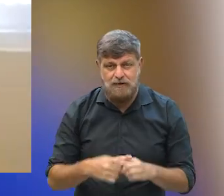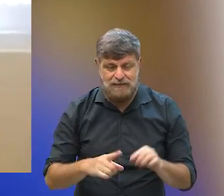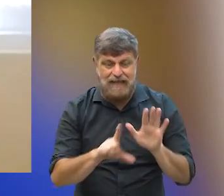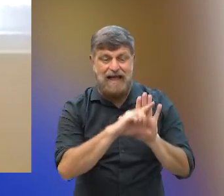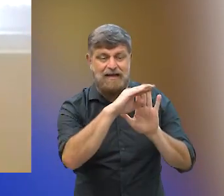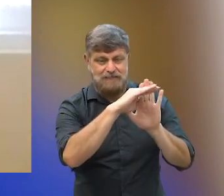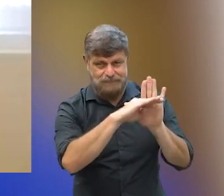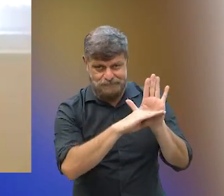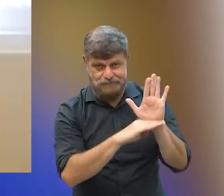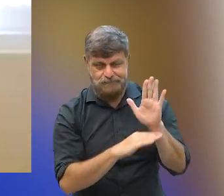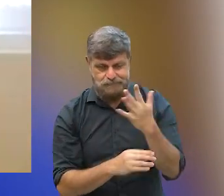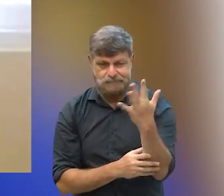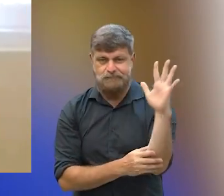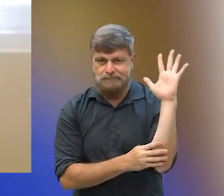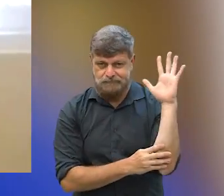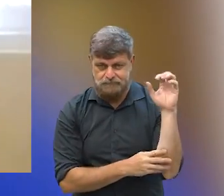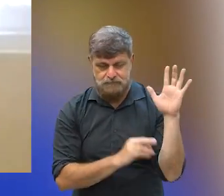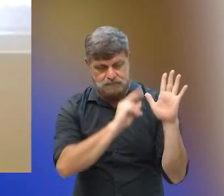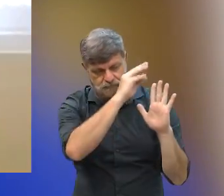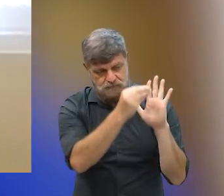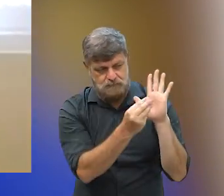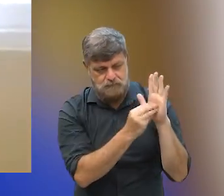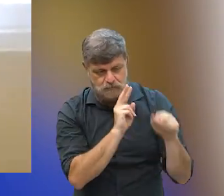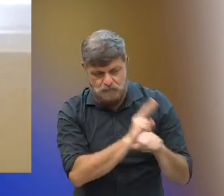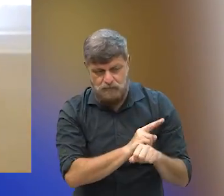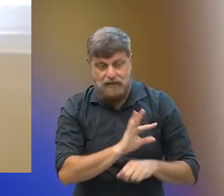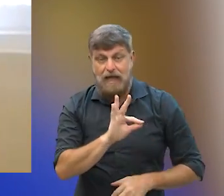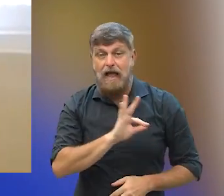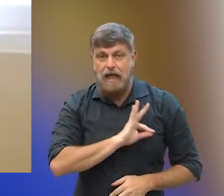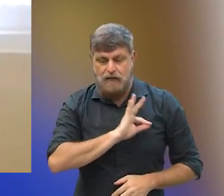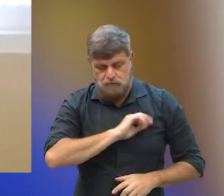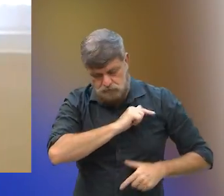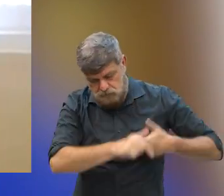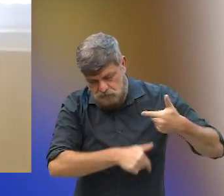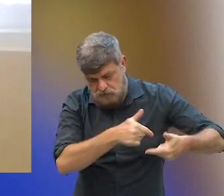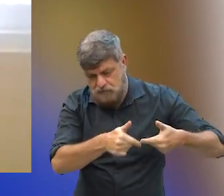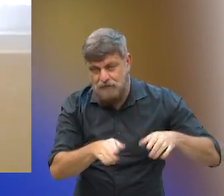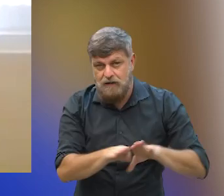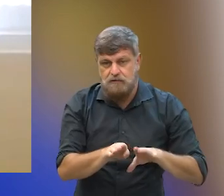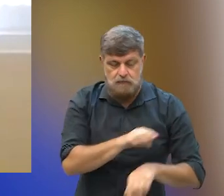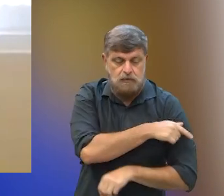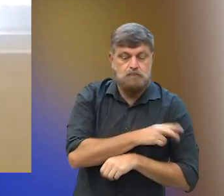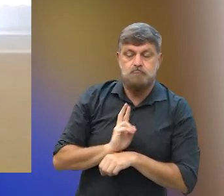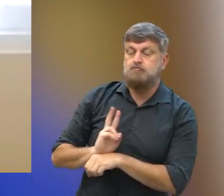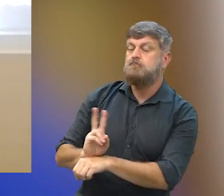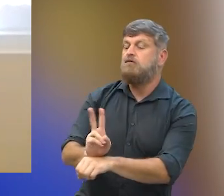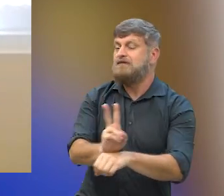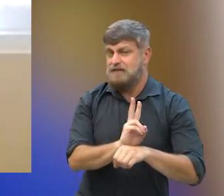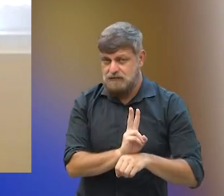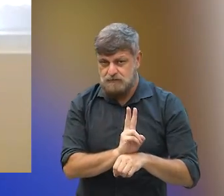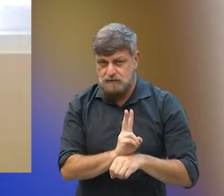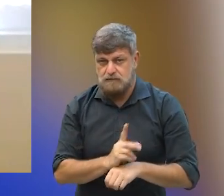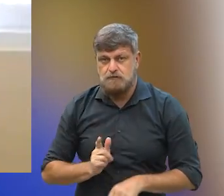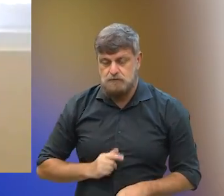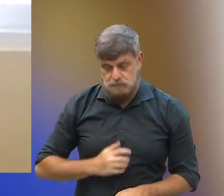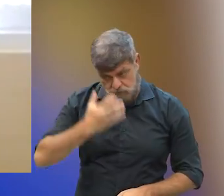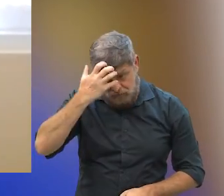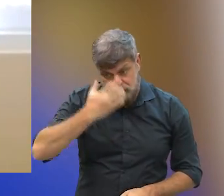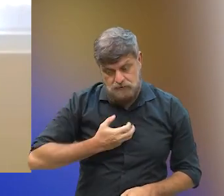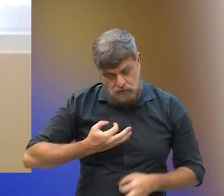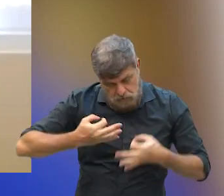legislação ambiental e a atuação da Polícia Ambiental e órgãos fiscalizadores do Estado, que são